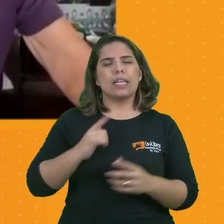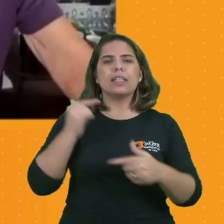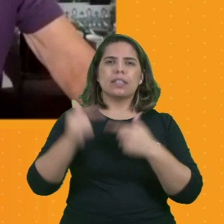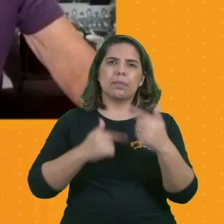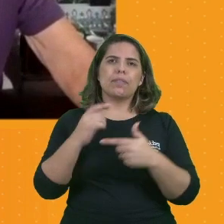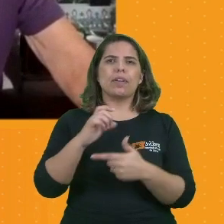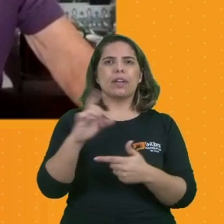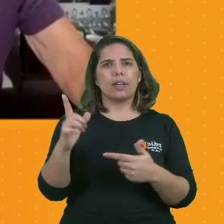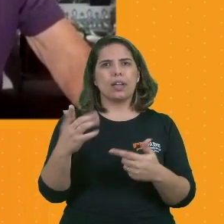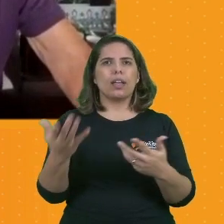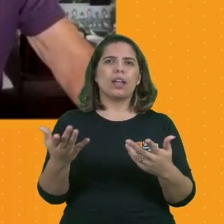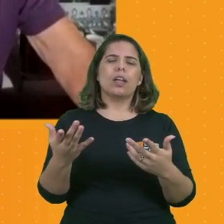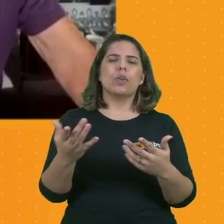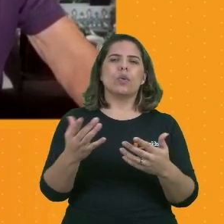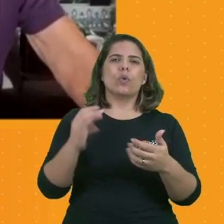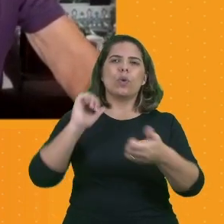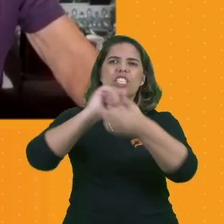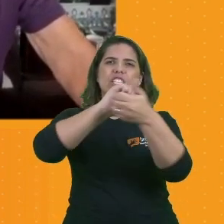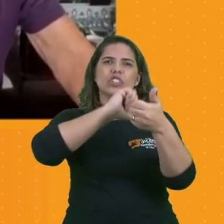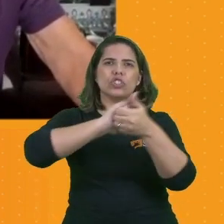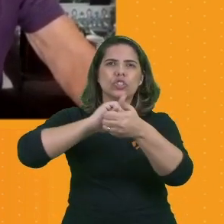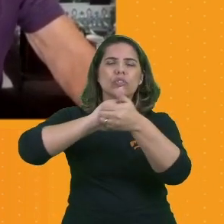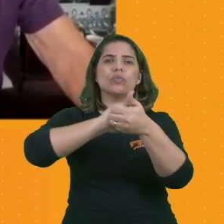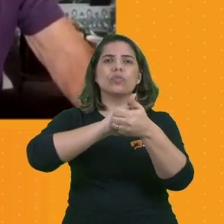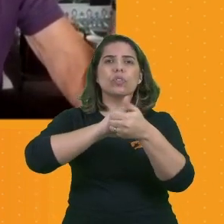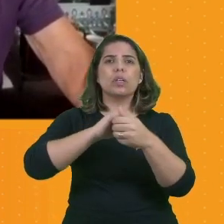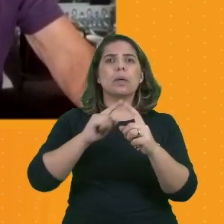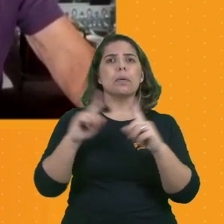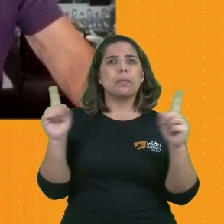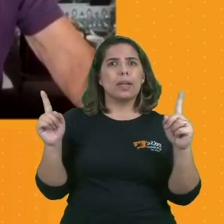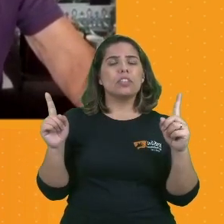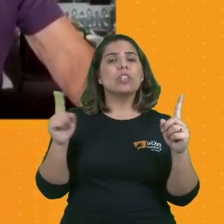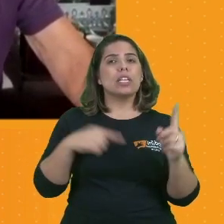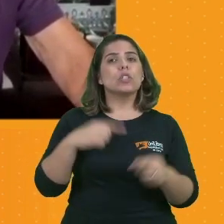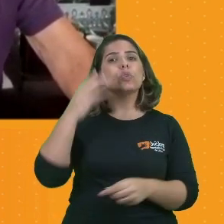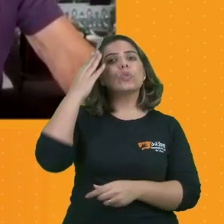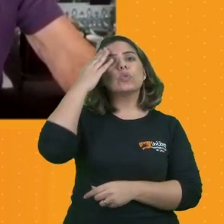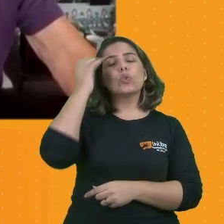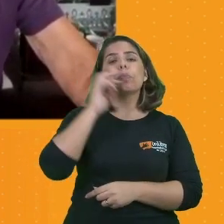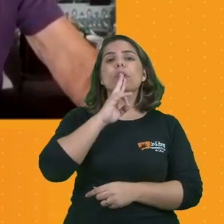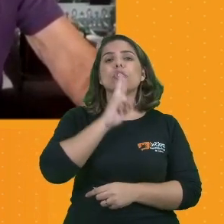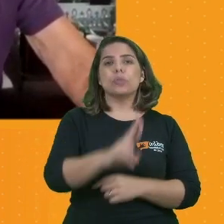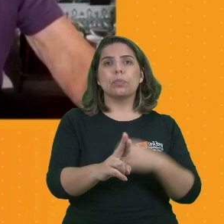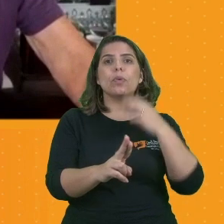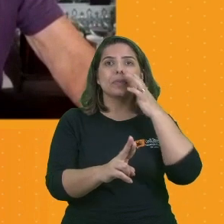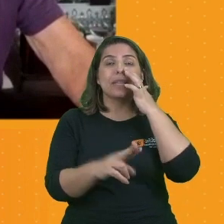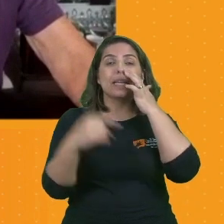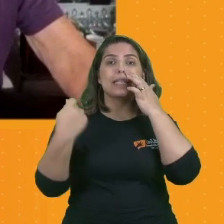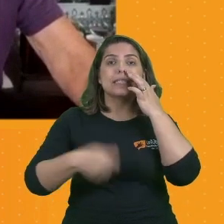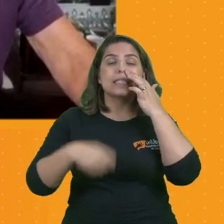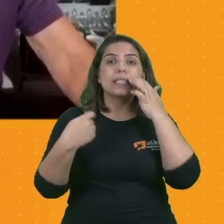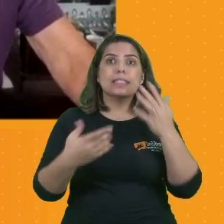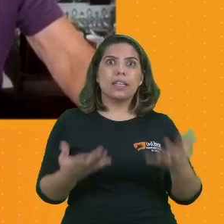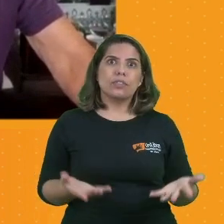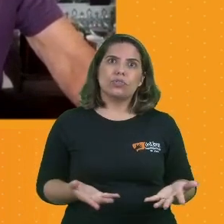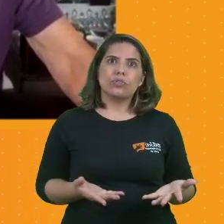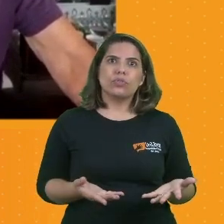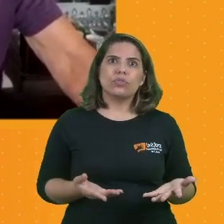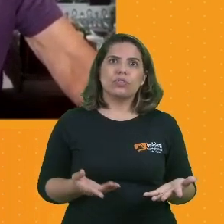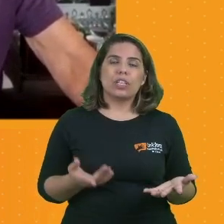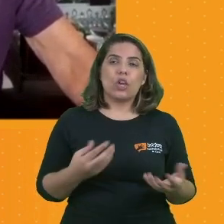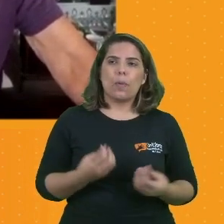trabalhasse Claro as cartilhas eles Tube responderá pela necessidade e